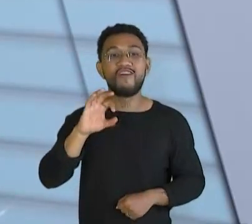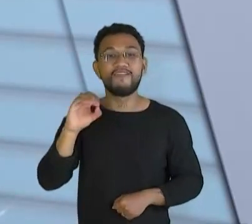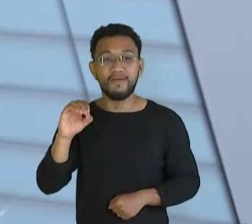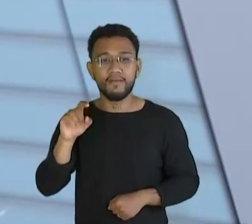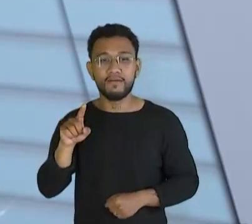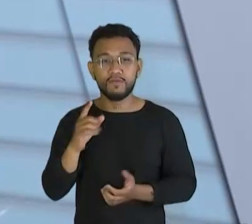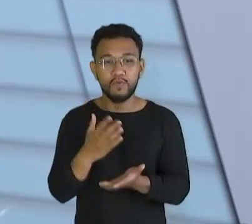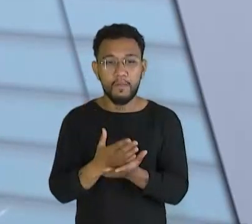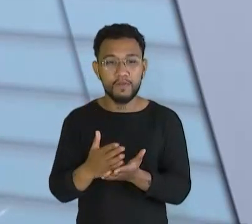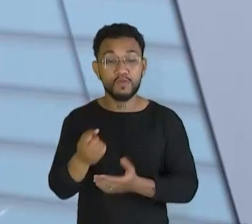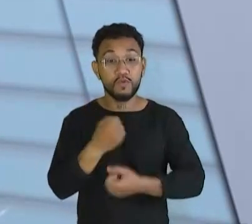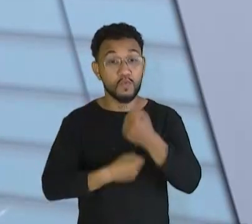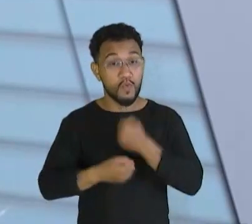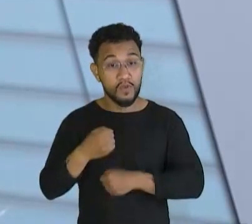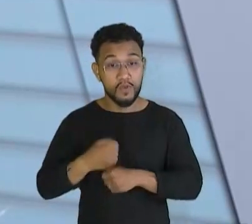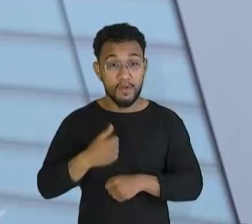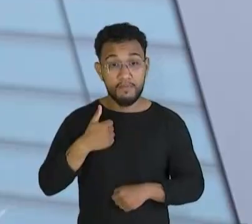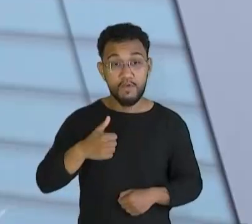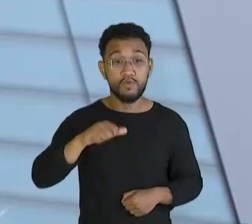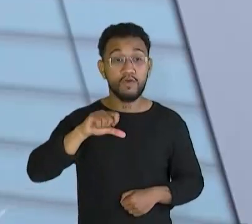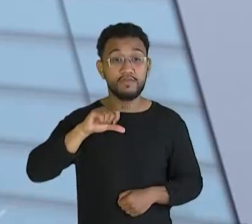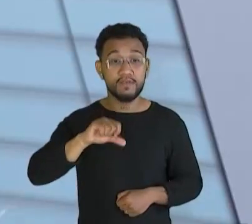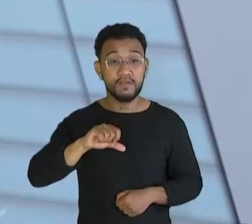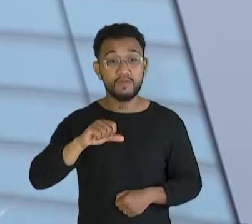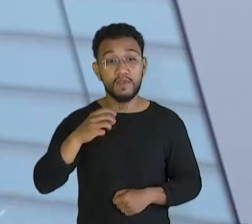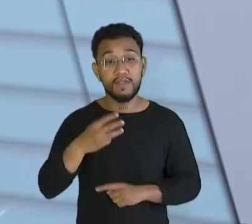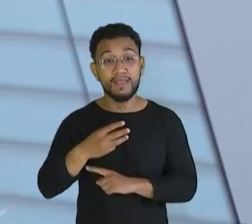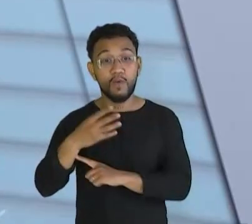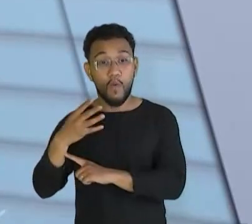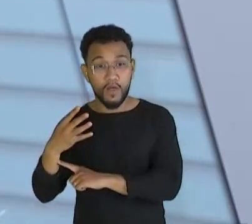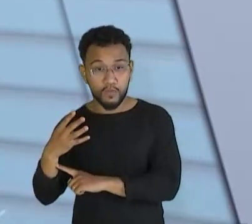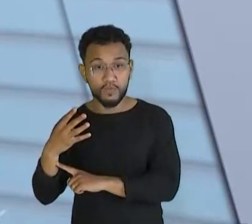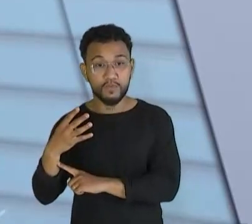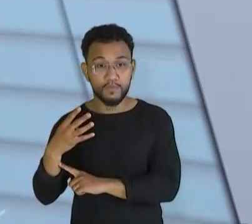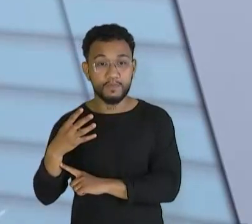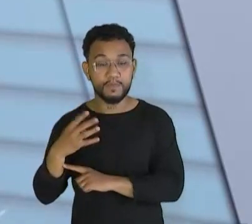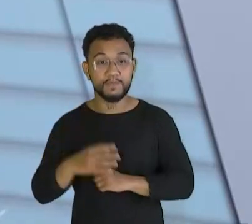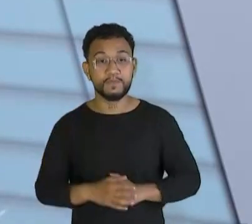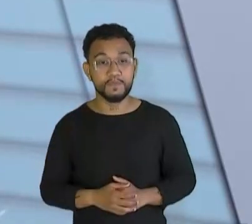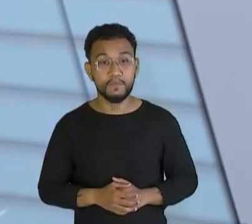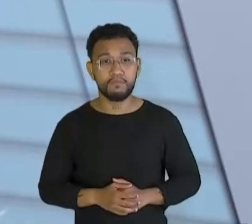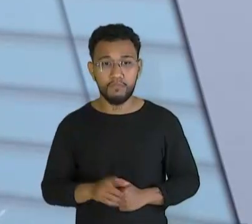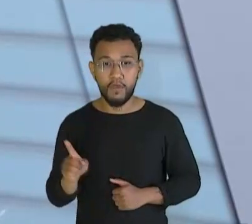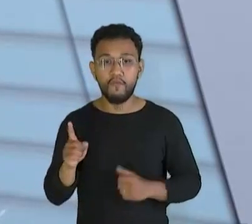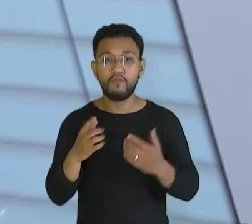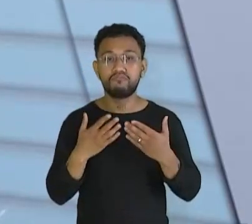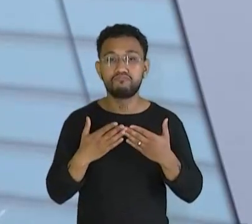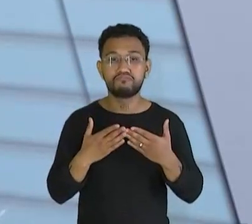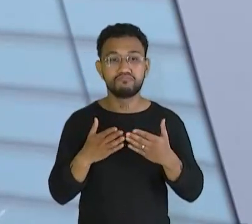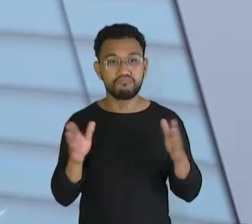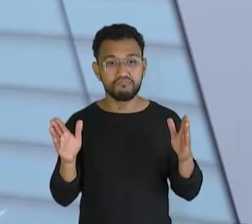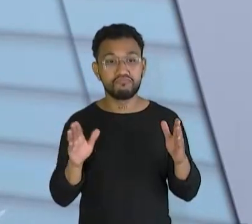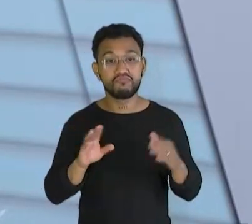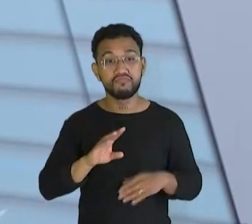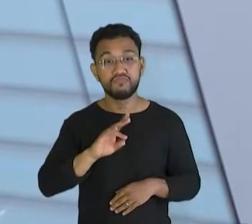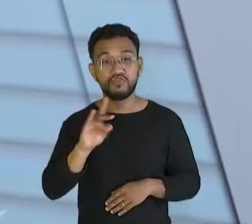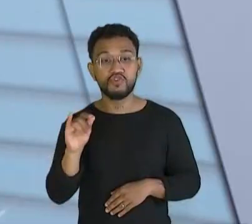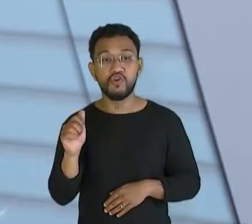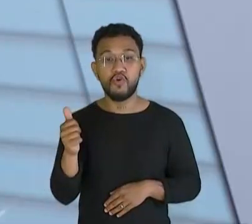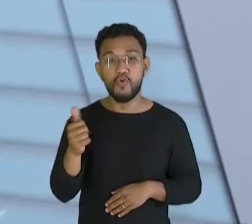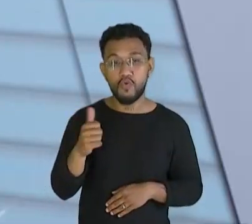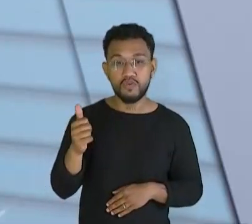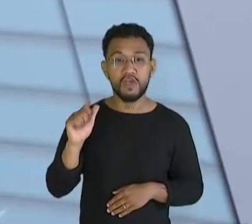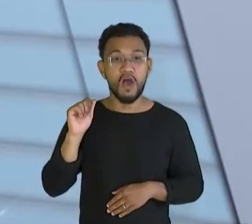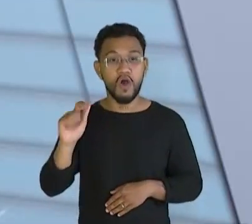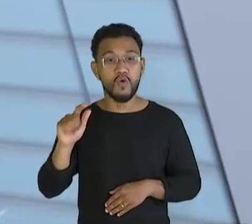11 de agosto de 1934 e inaugurada dia 11 de